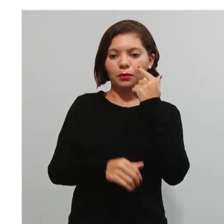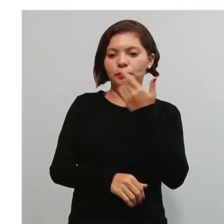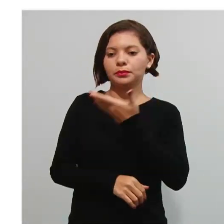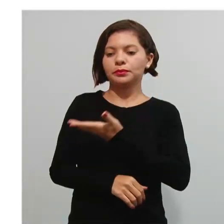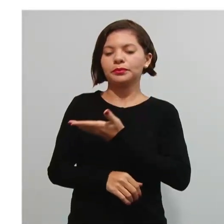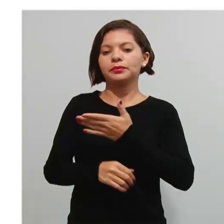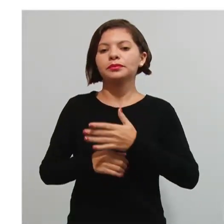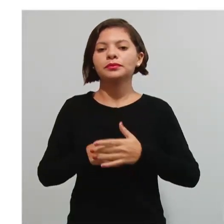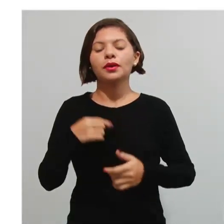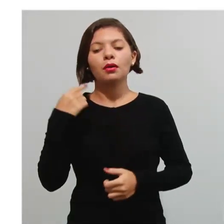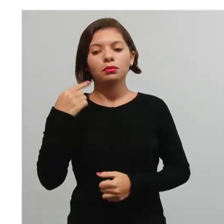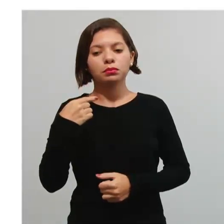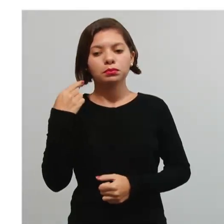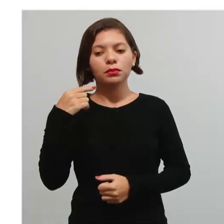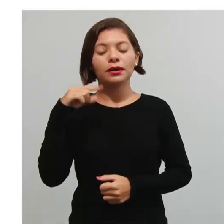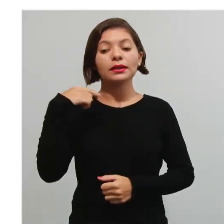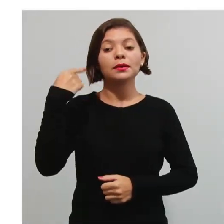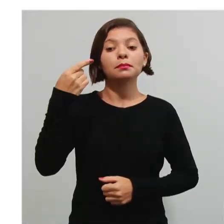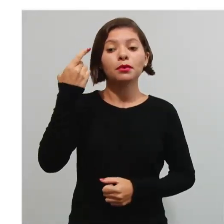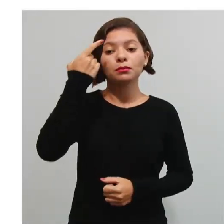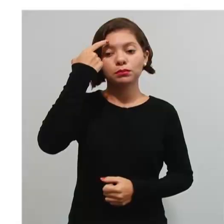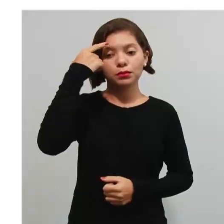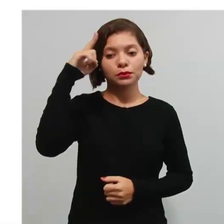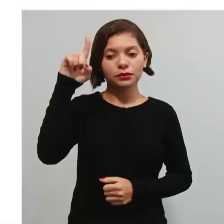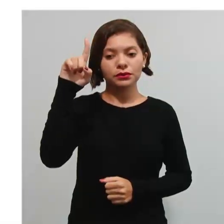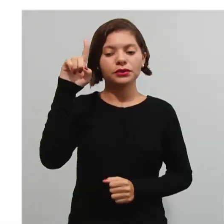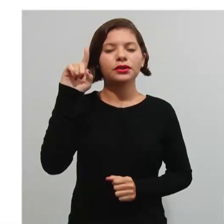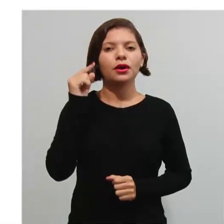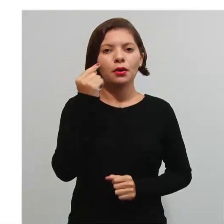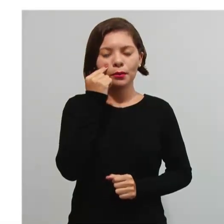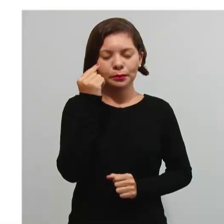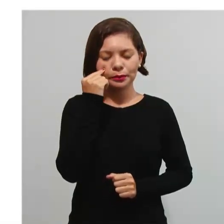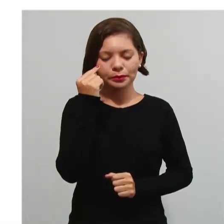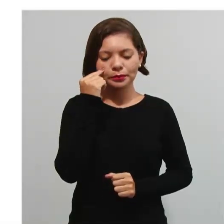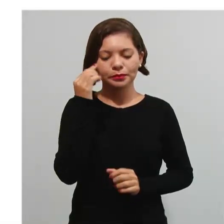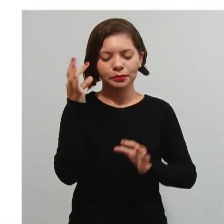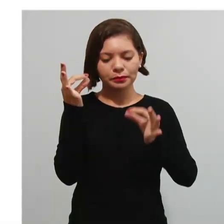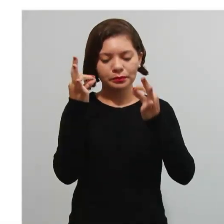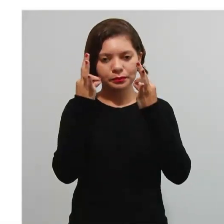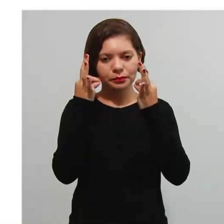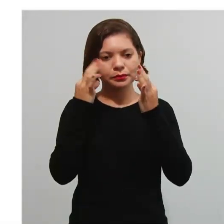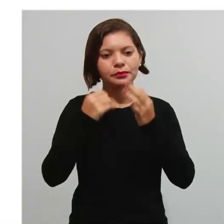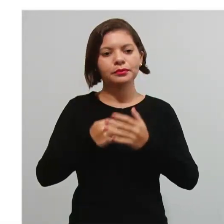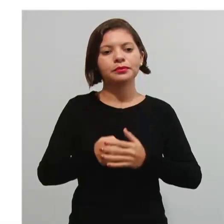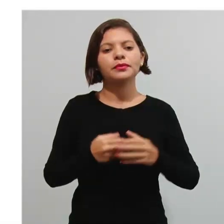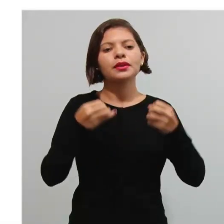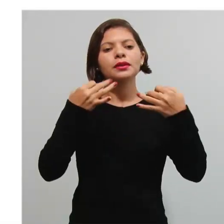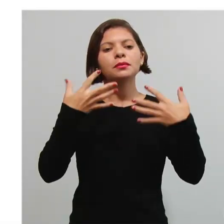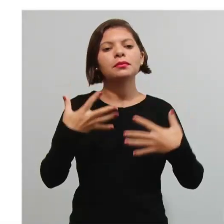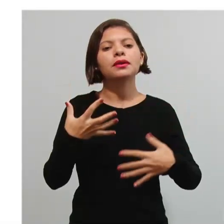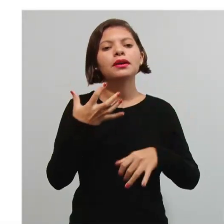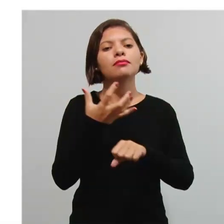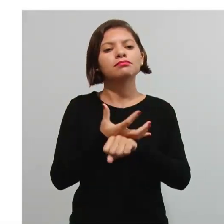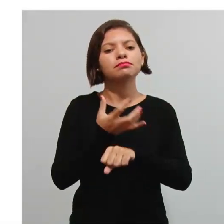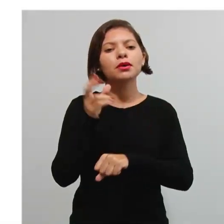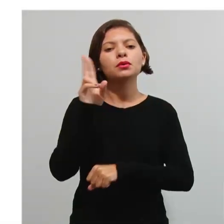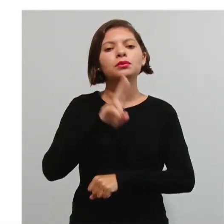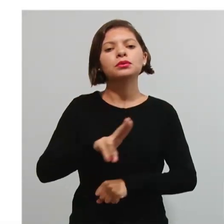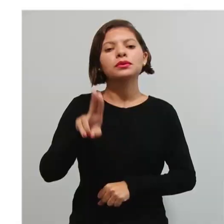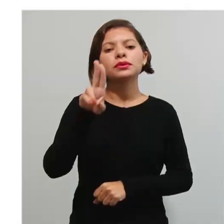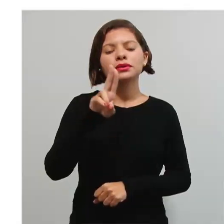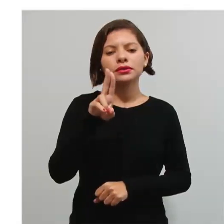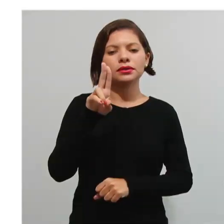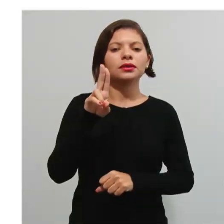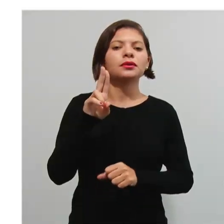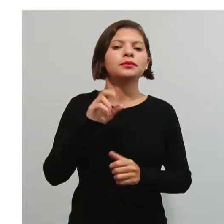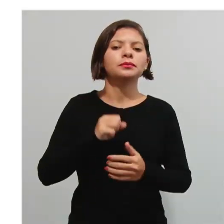dos Deputados, seguido da data. Então vejam só, essa aqui diz: disciplina a utilização da chancela